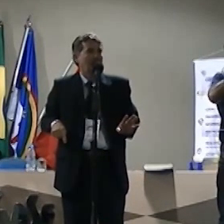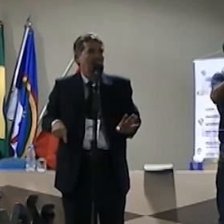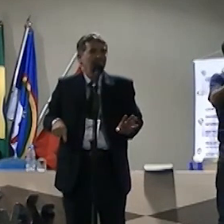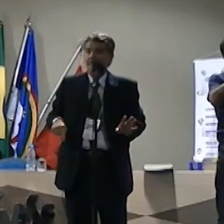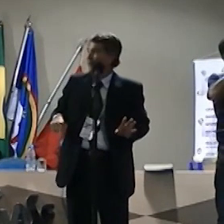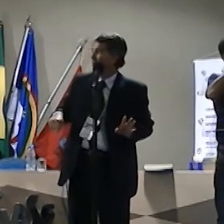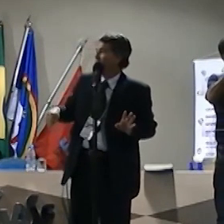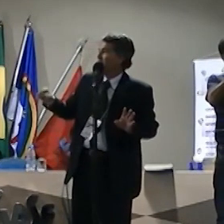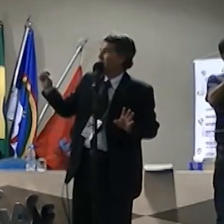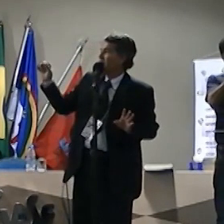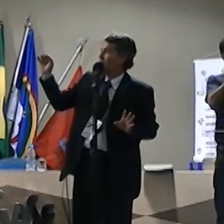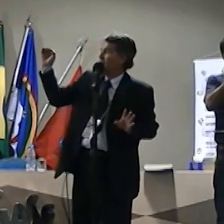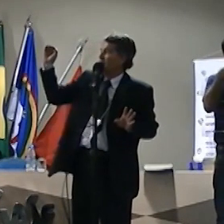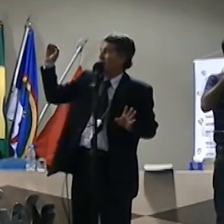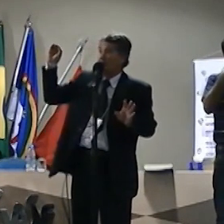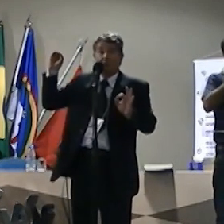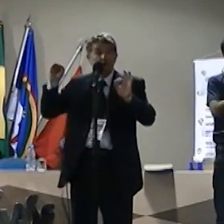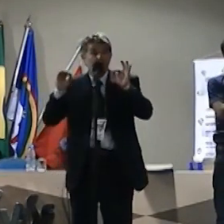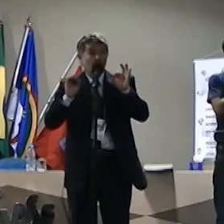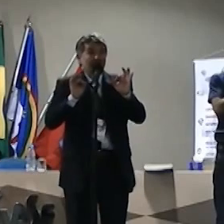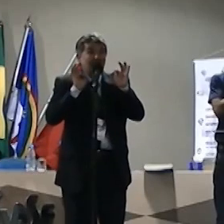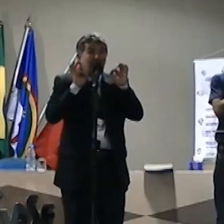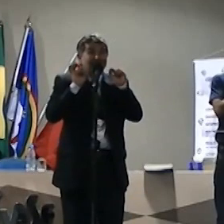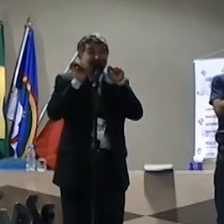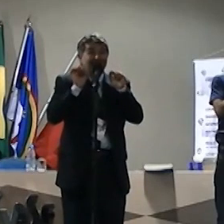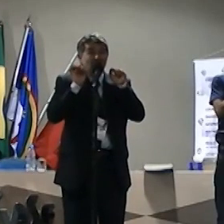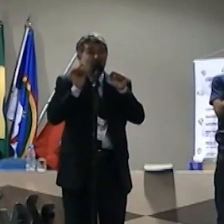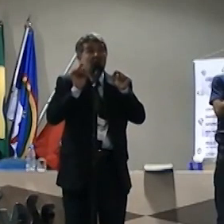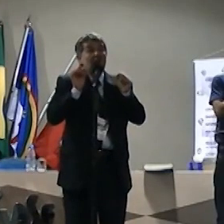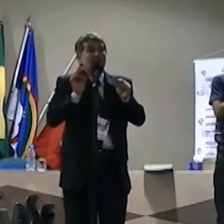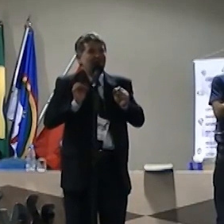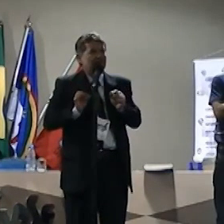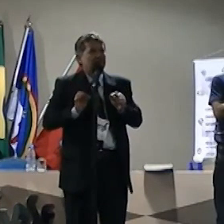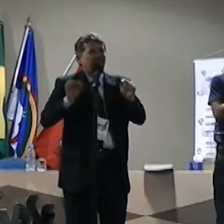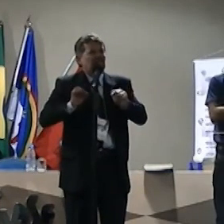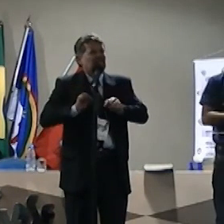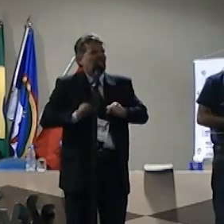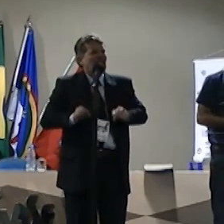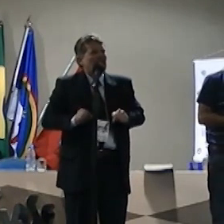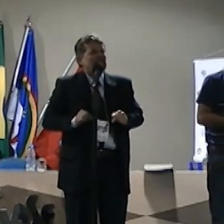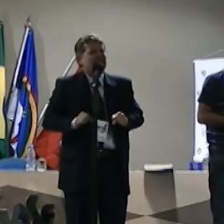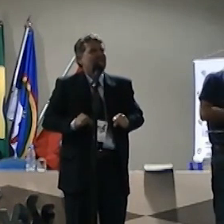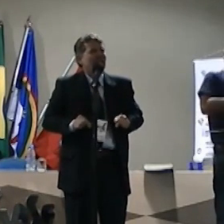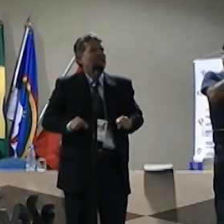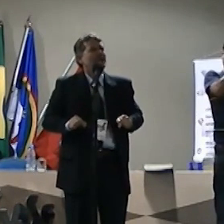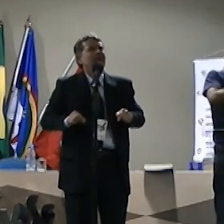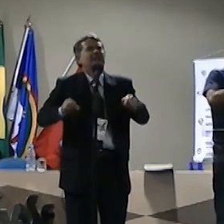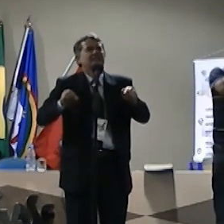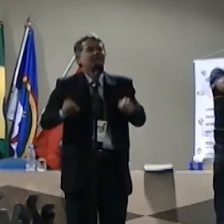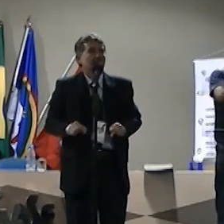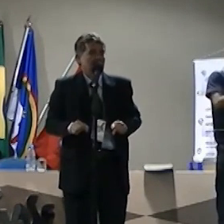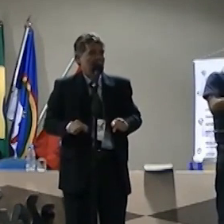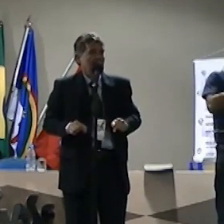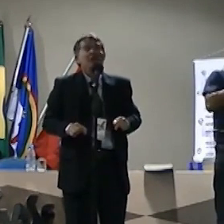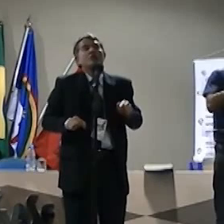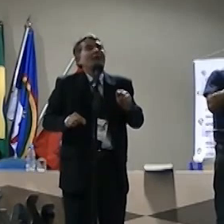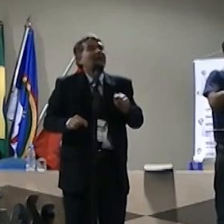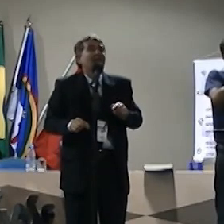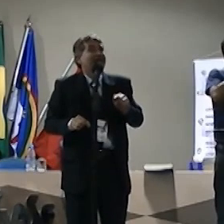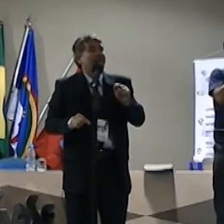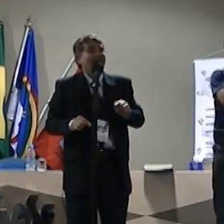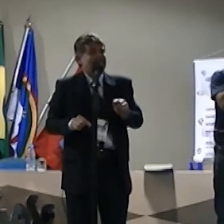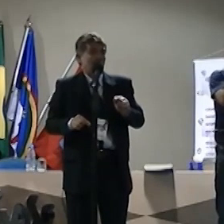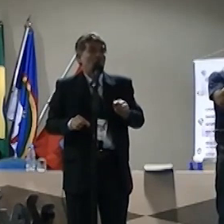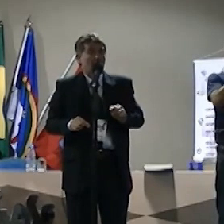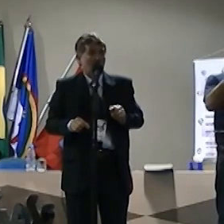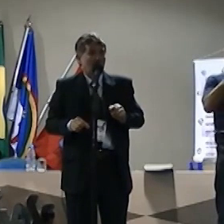ficar. Tá? Então, professores capacitados em Libras tem que ter conhecimento em Libras, sim. E não é